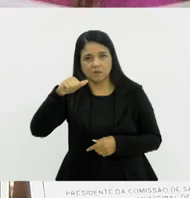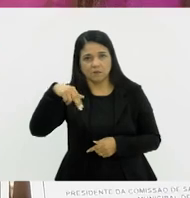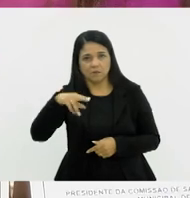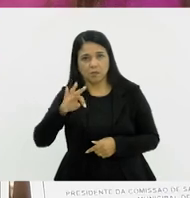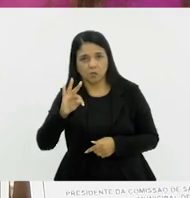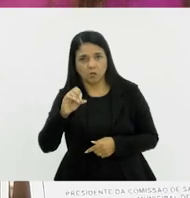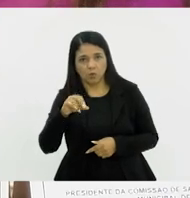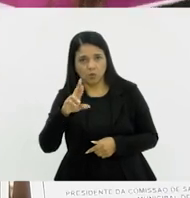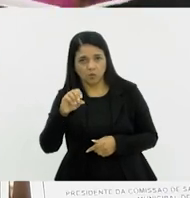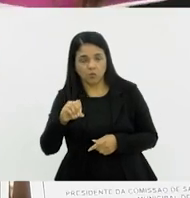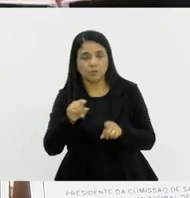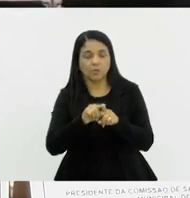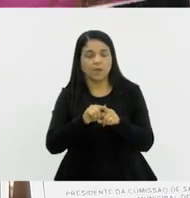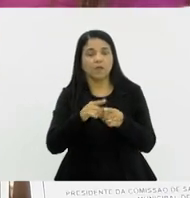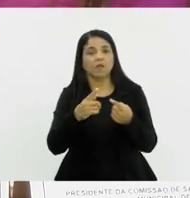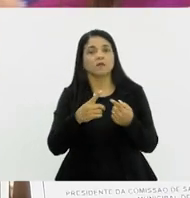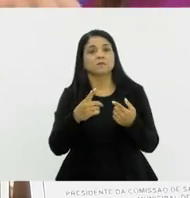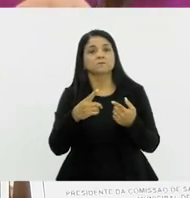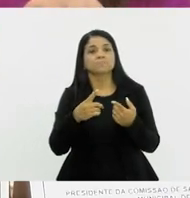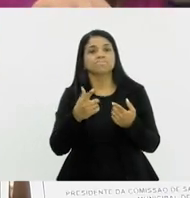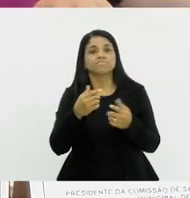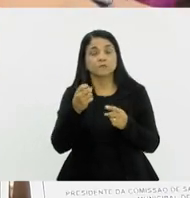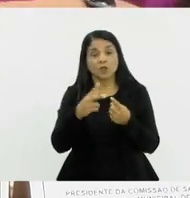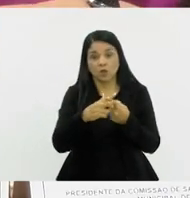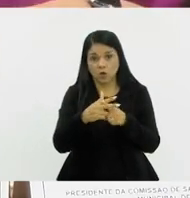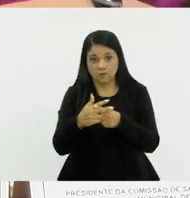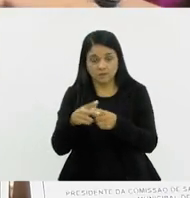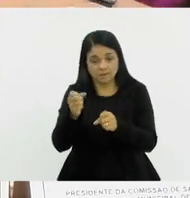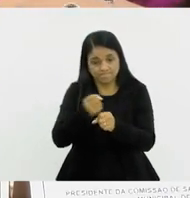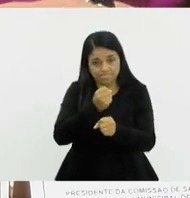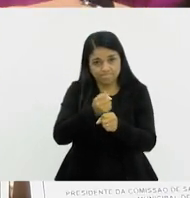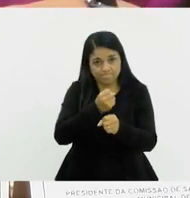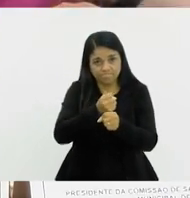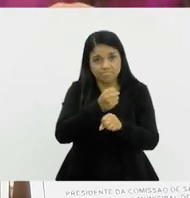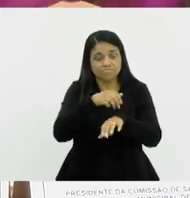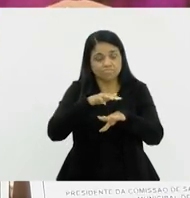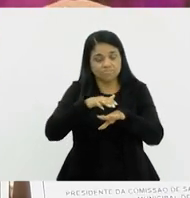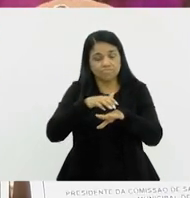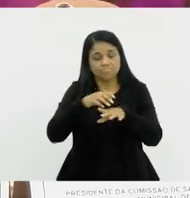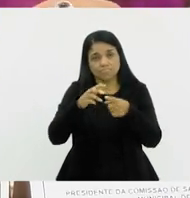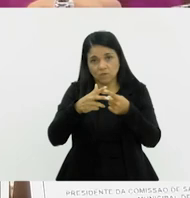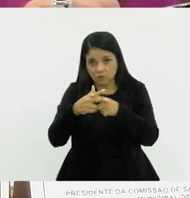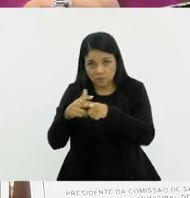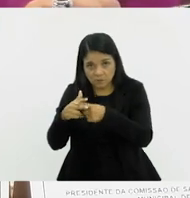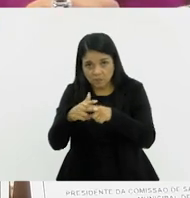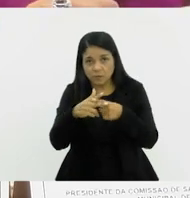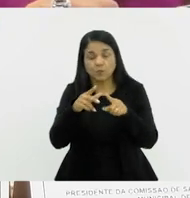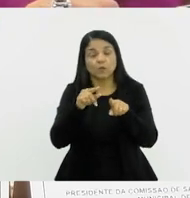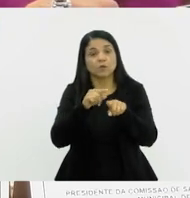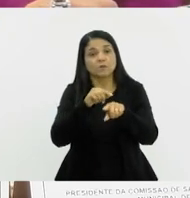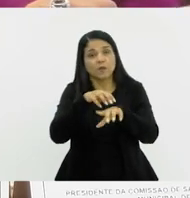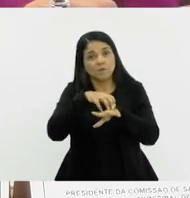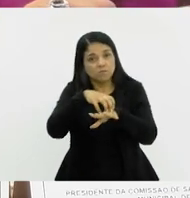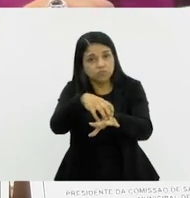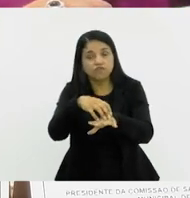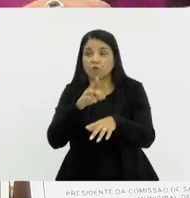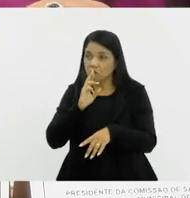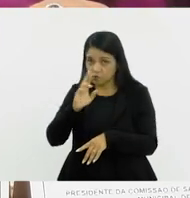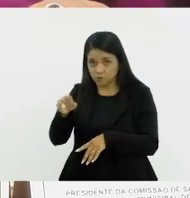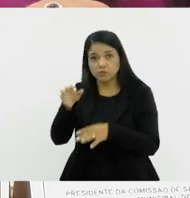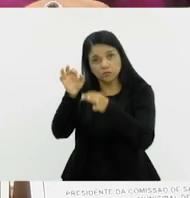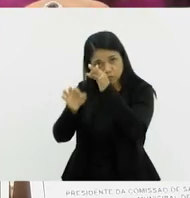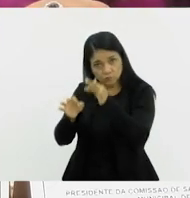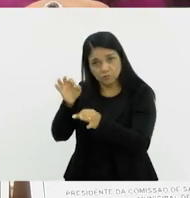aqui fala, a recuperação da unidade móvel, isso foi discutido também e respondido ao juiz, né, a